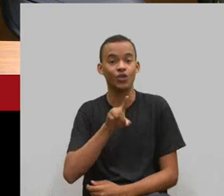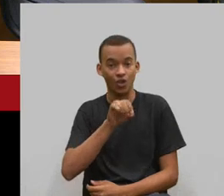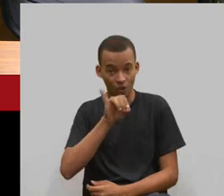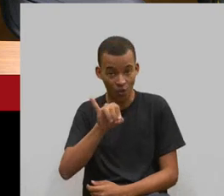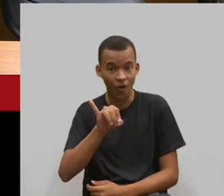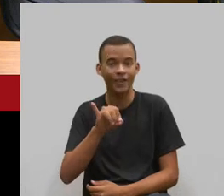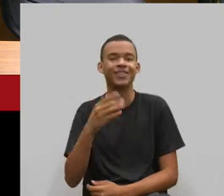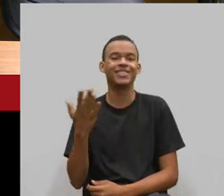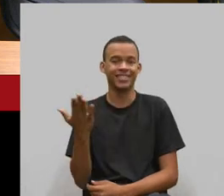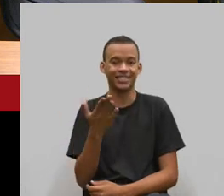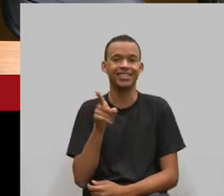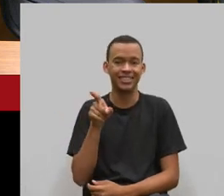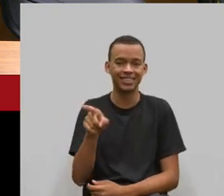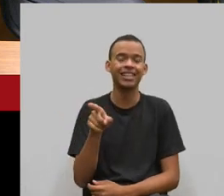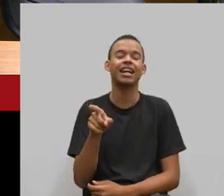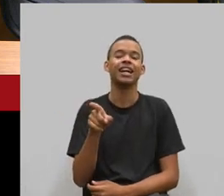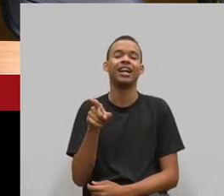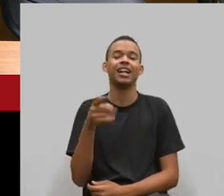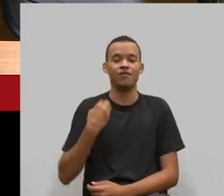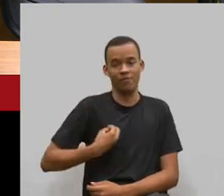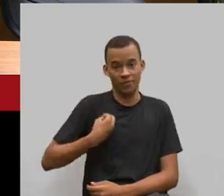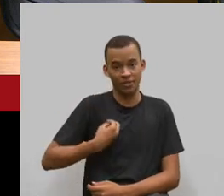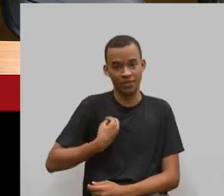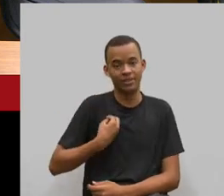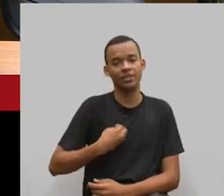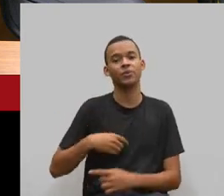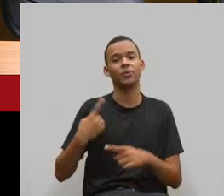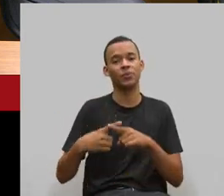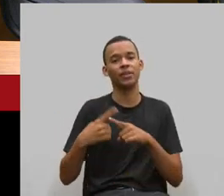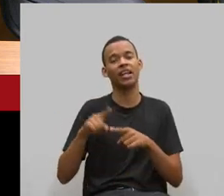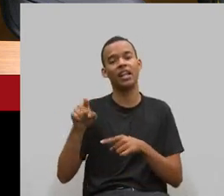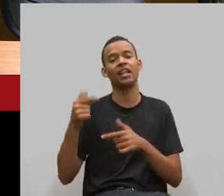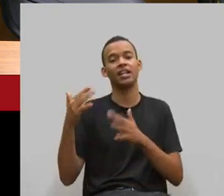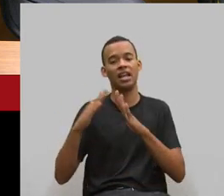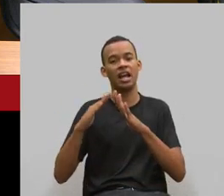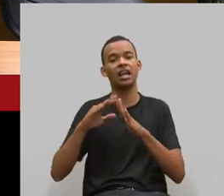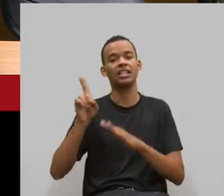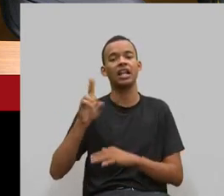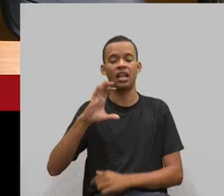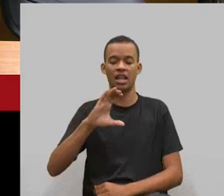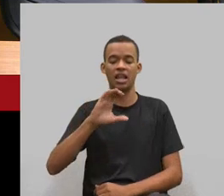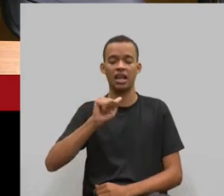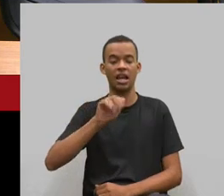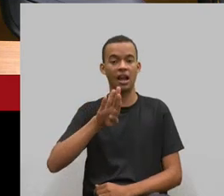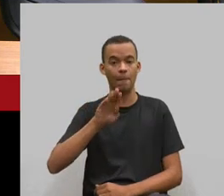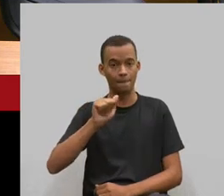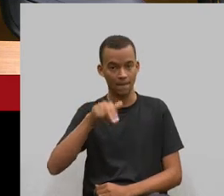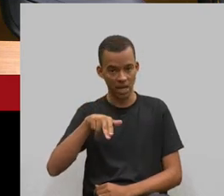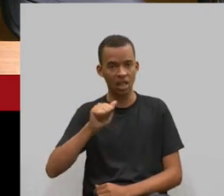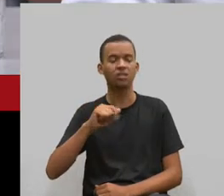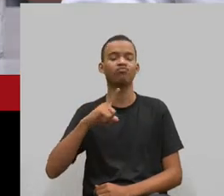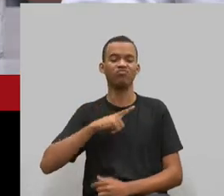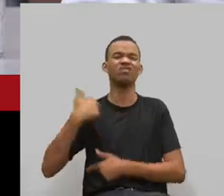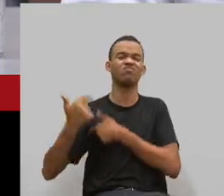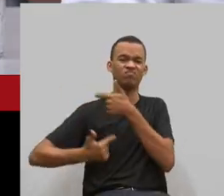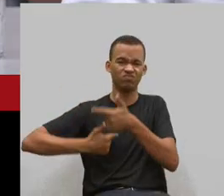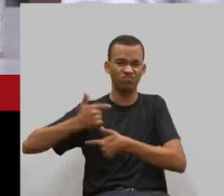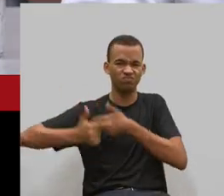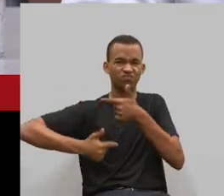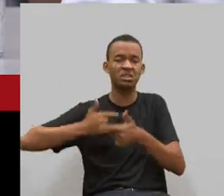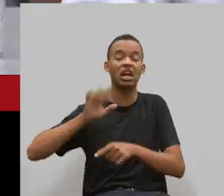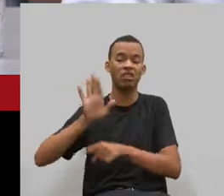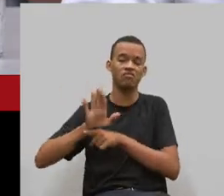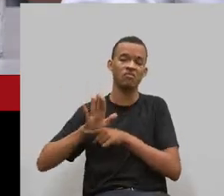obstáculos uma grande liderança do bairro Cabana que eu tenho certeza a que tem um futuro promissor à frente que Deus abençoe a todos